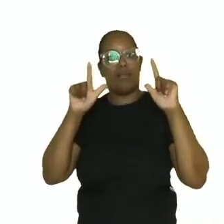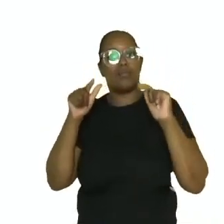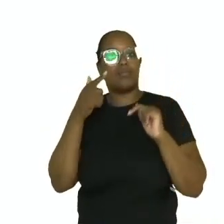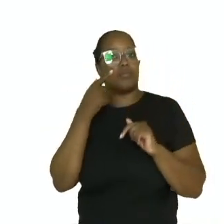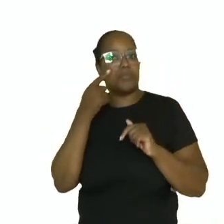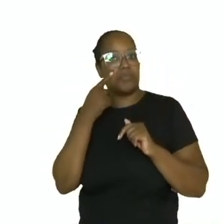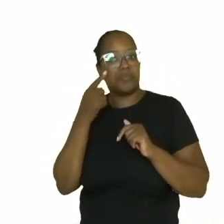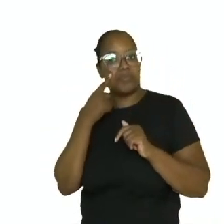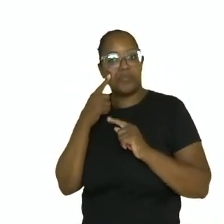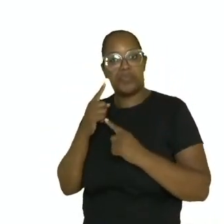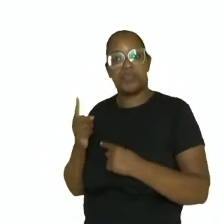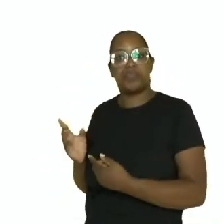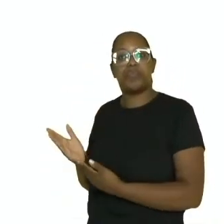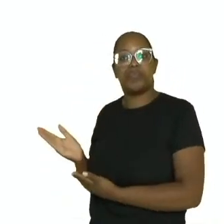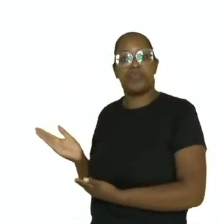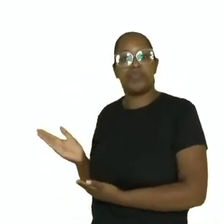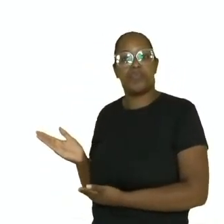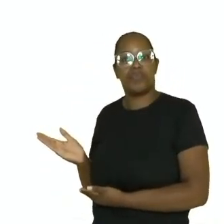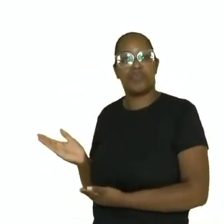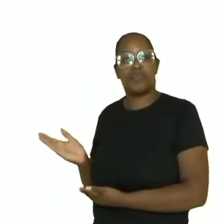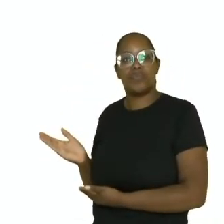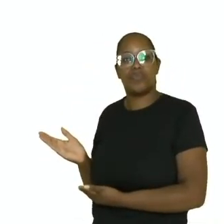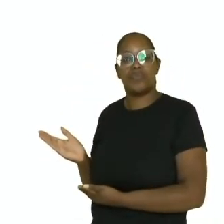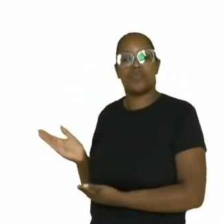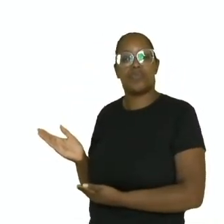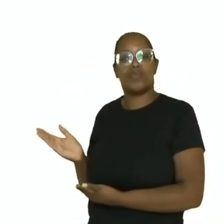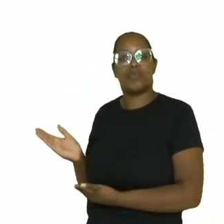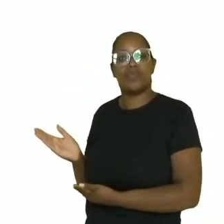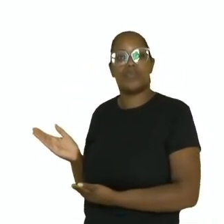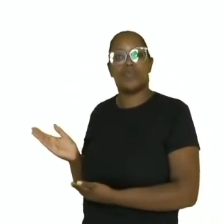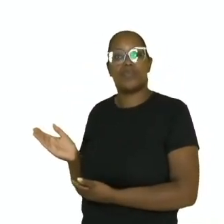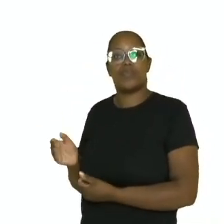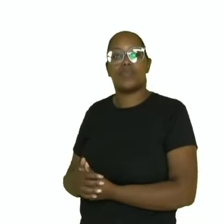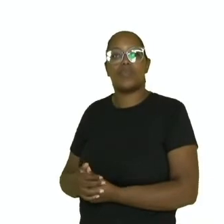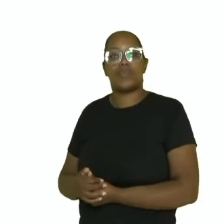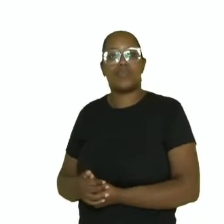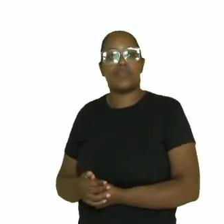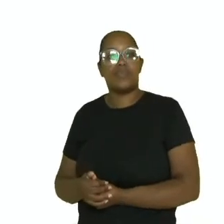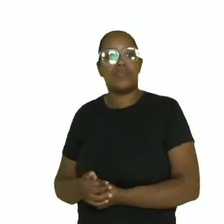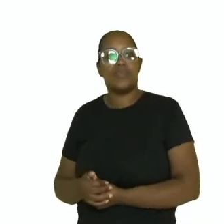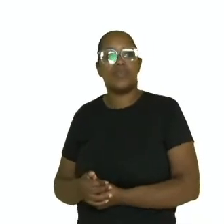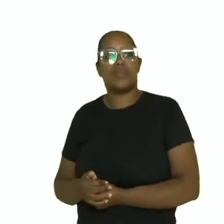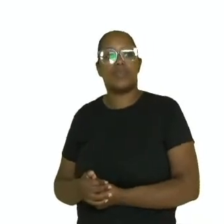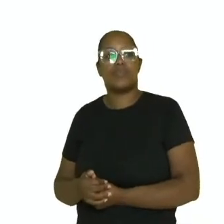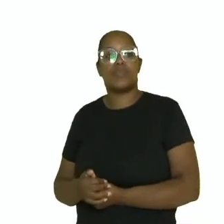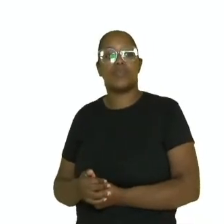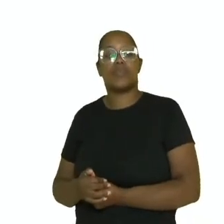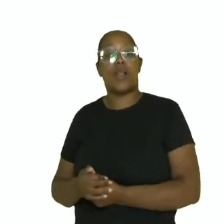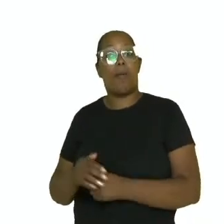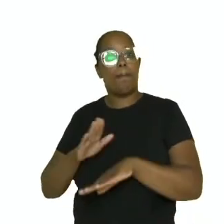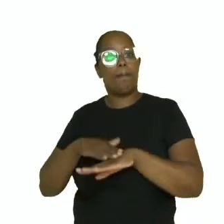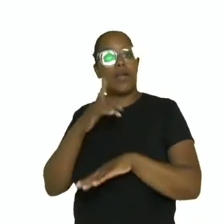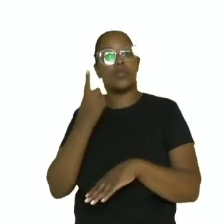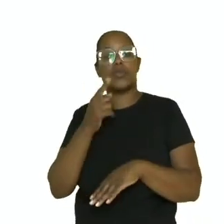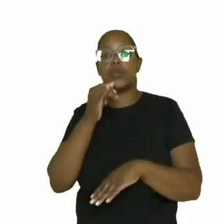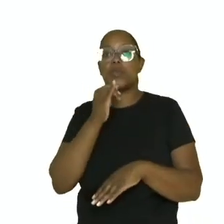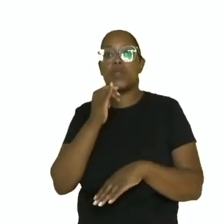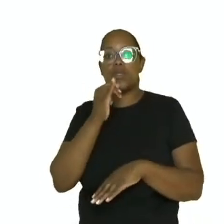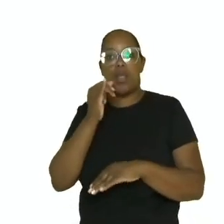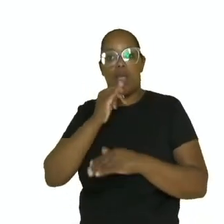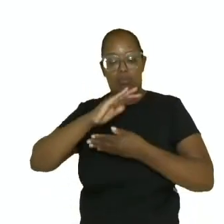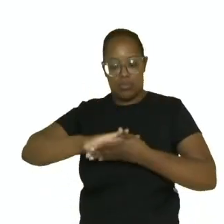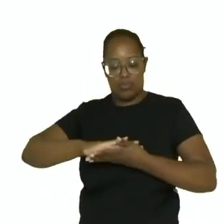luz se estabelece, né, nos aparelhos. Mais um exemplo, um